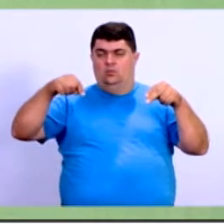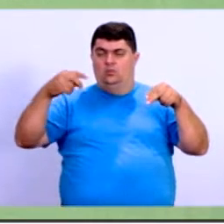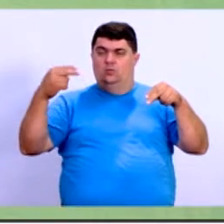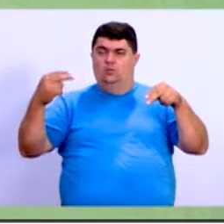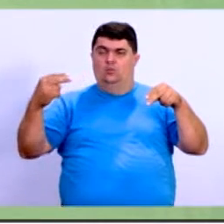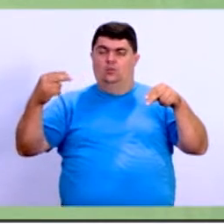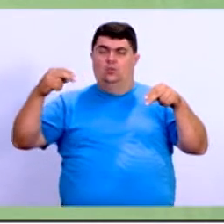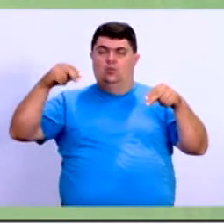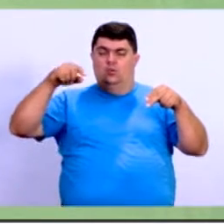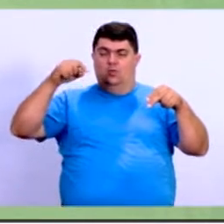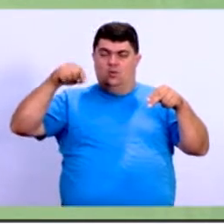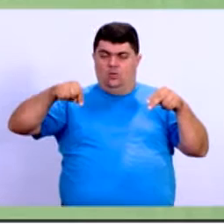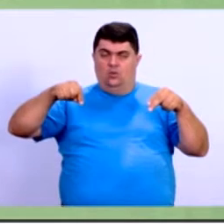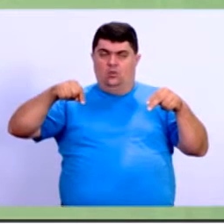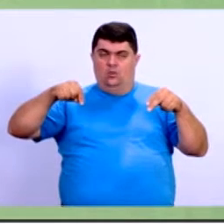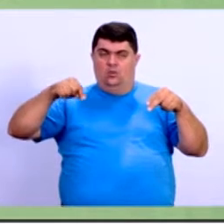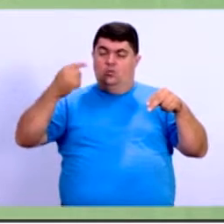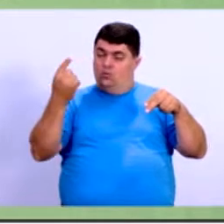para N,